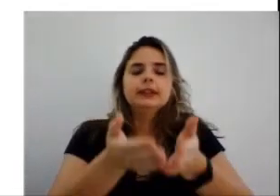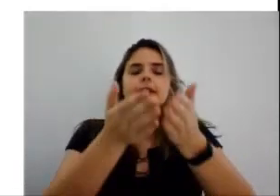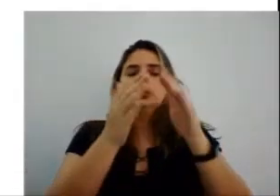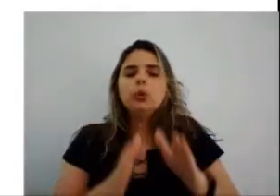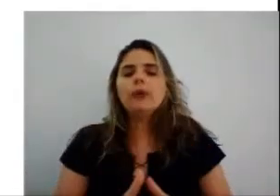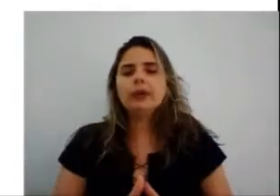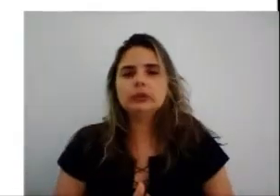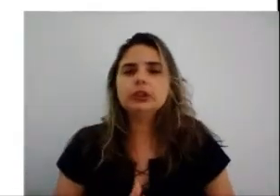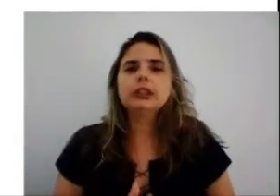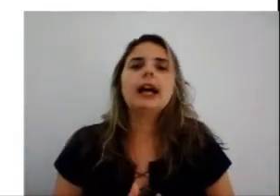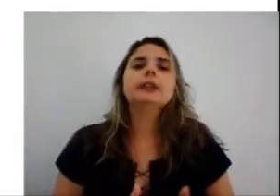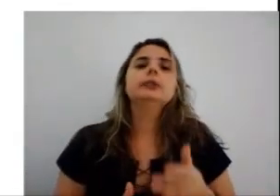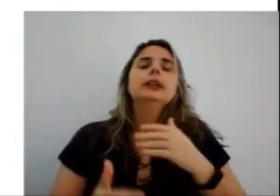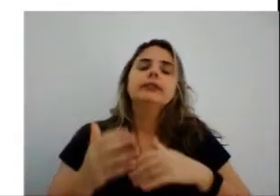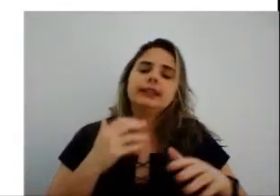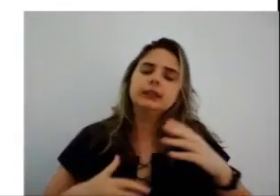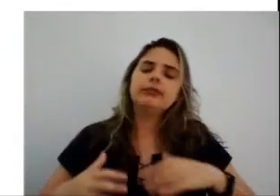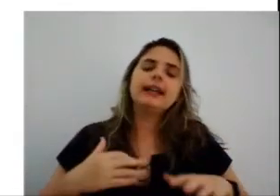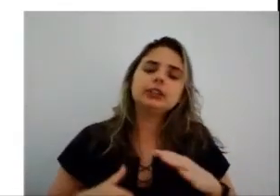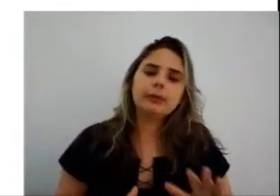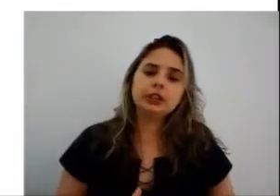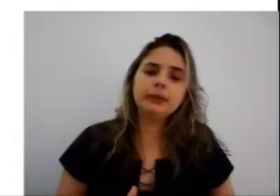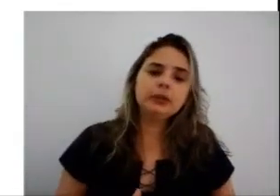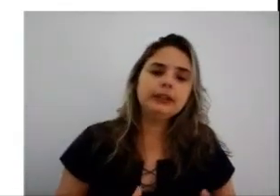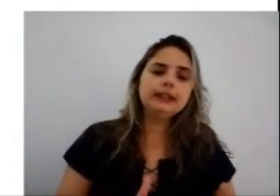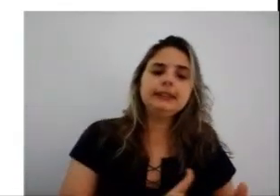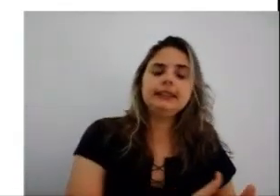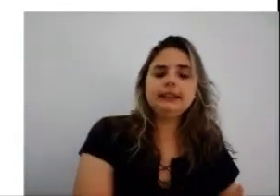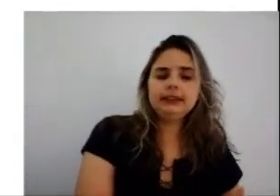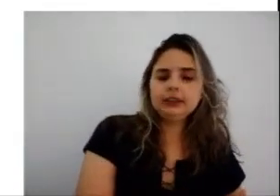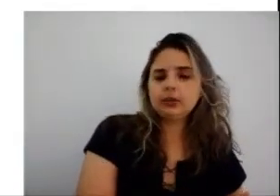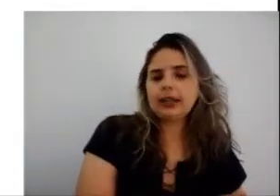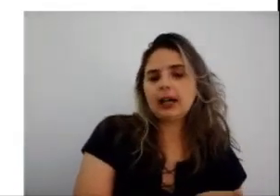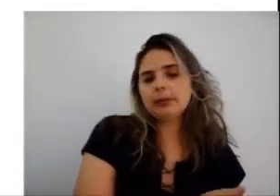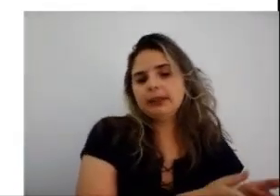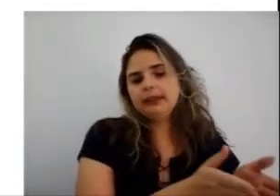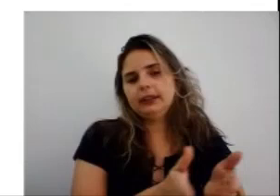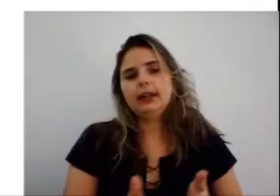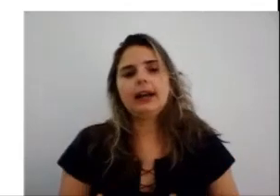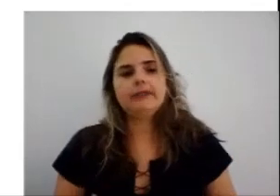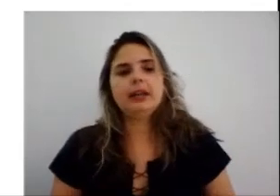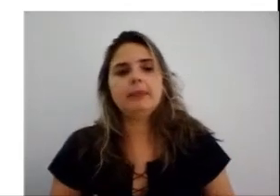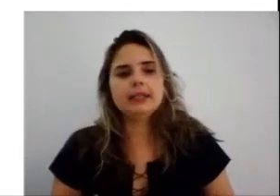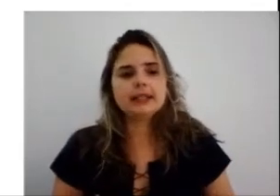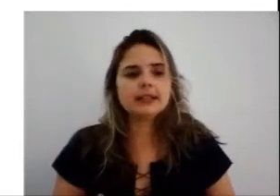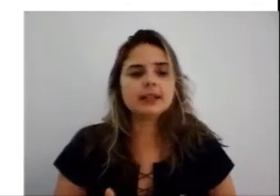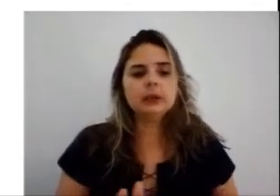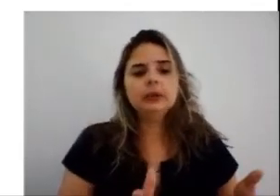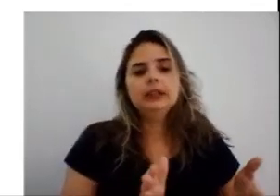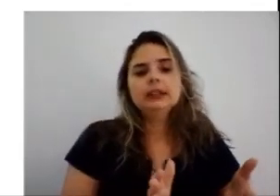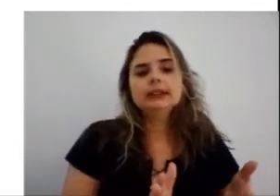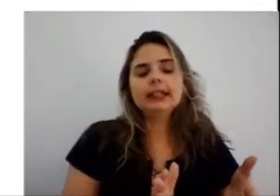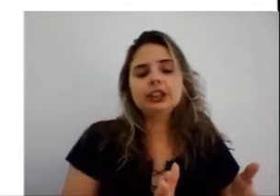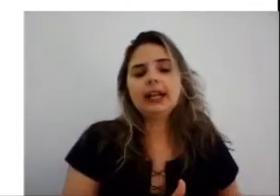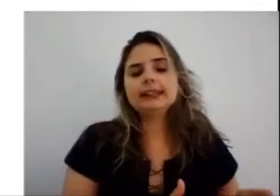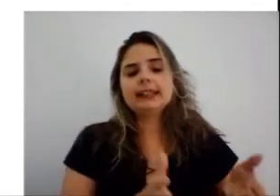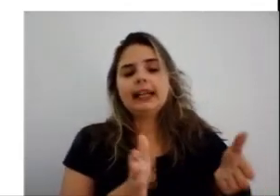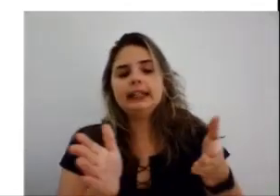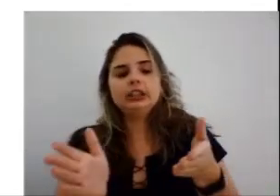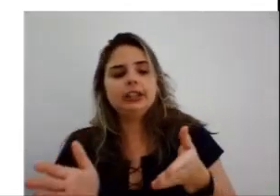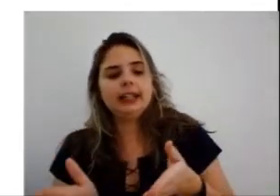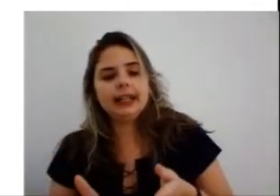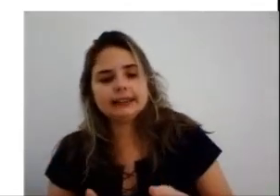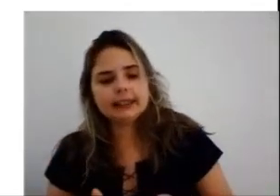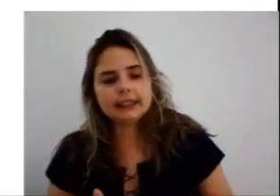Ari Parreiras, no governo do estado, fazendo várias obras de melhorias e nisso acaba que a viabilização da chegada